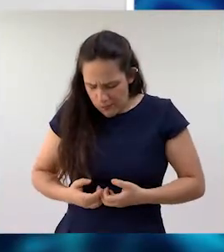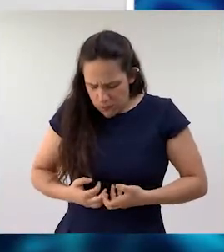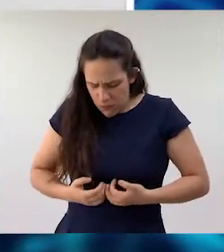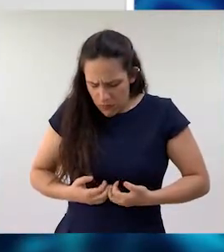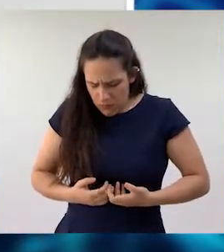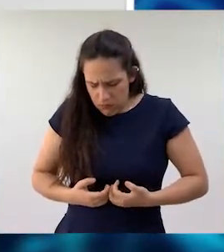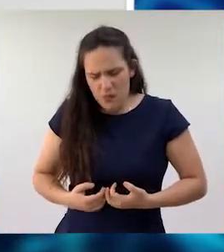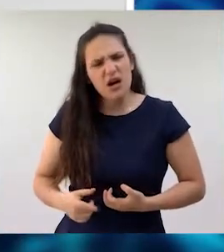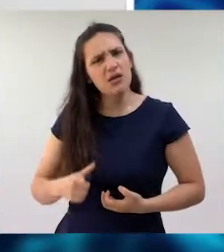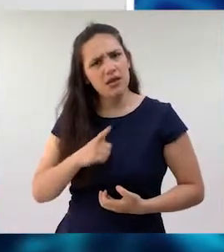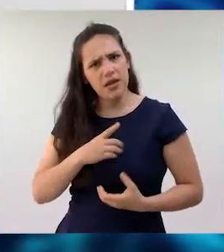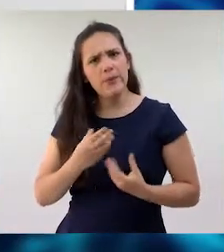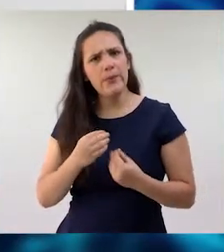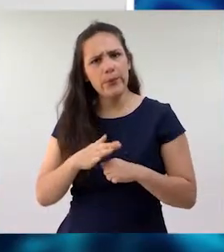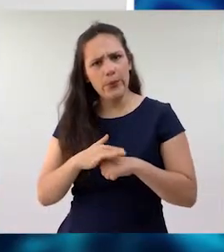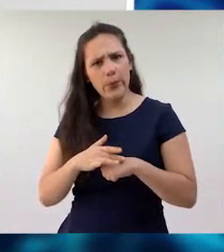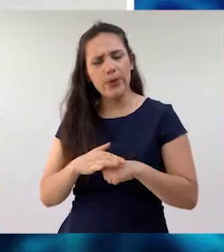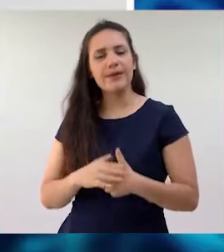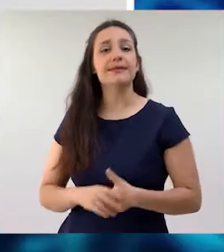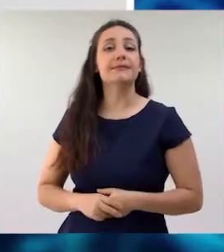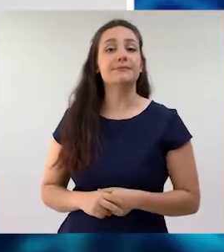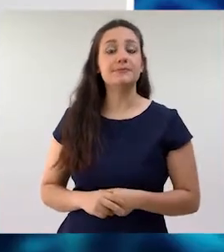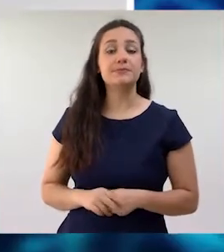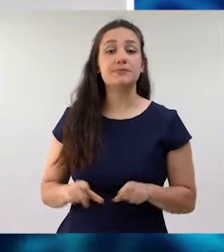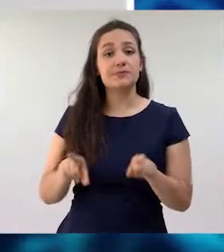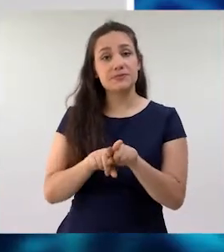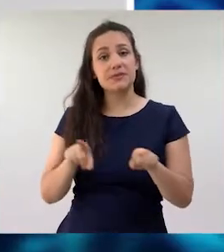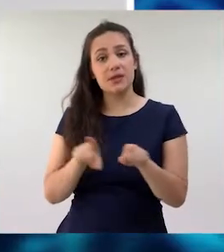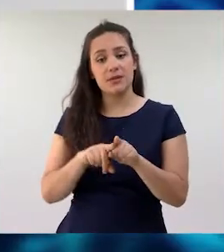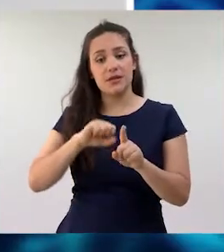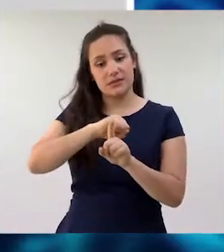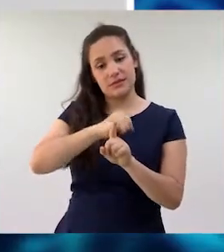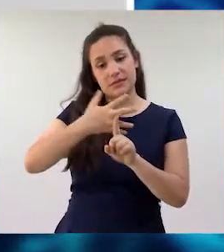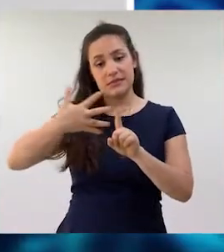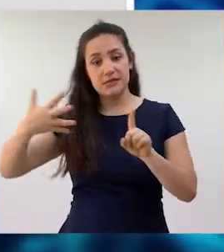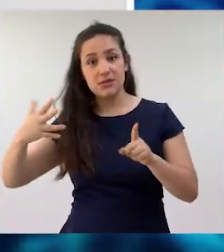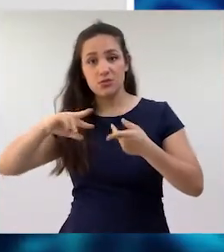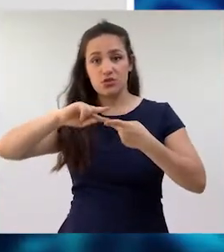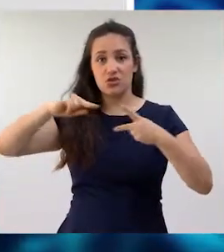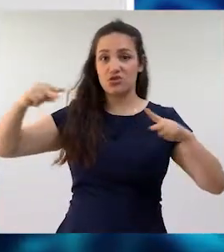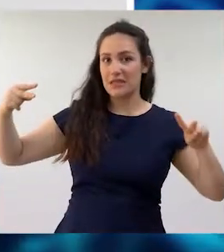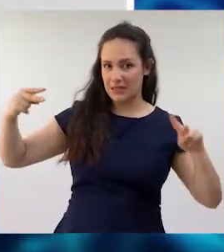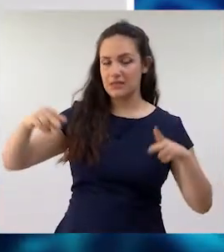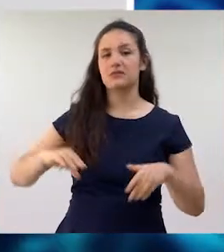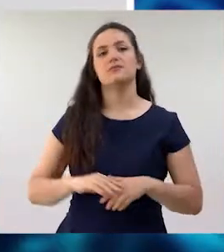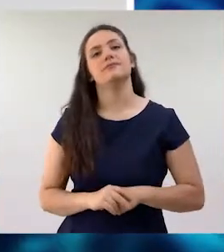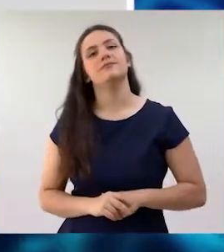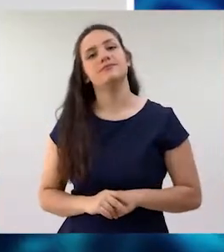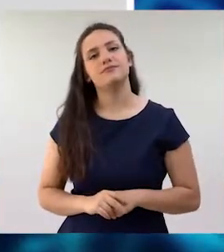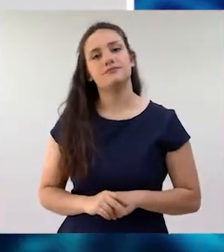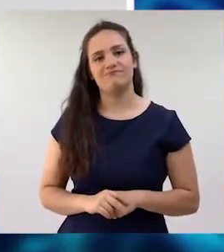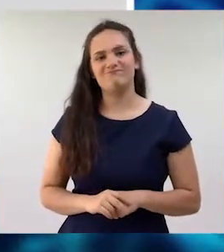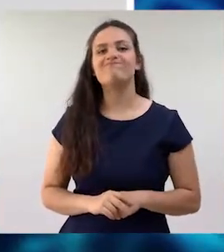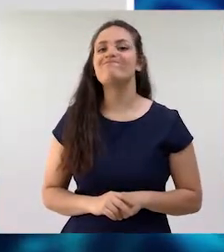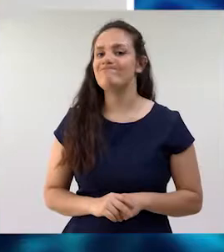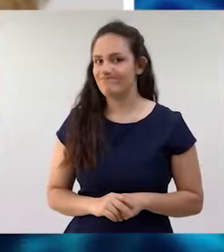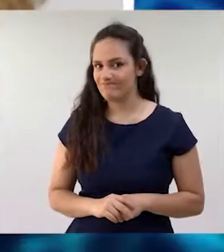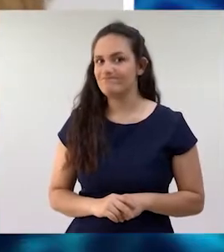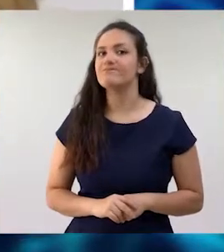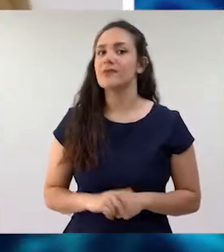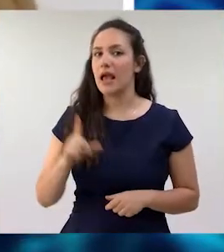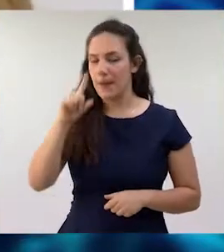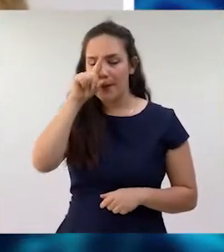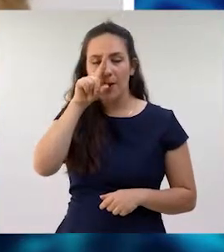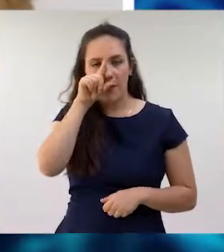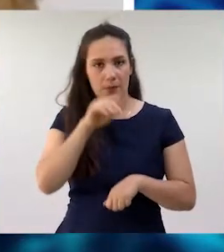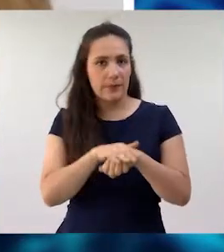intestinais específicas também têm uma incidência aumentada, existem síndromes genéticas e há uma maior incidência, então